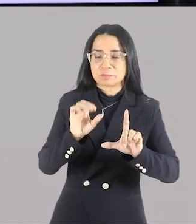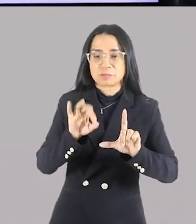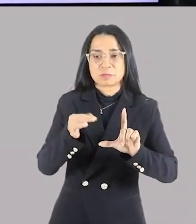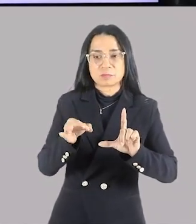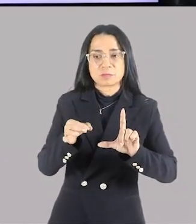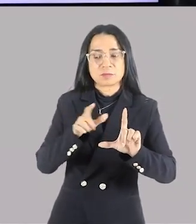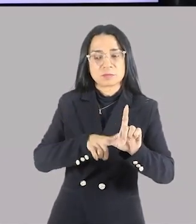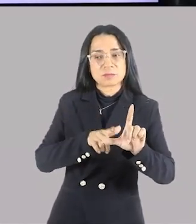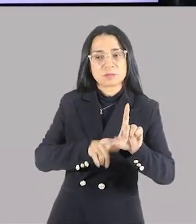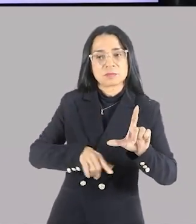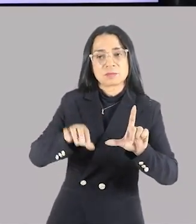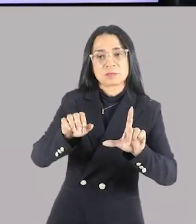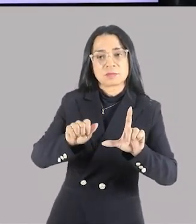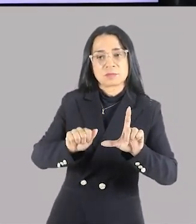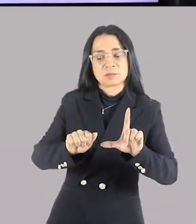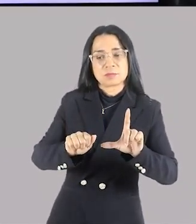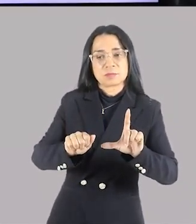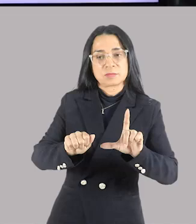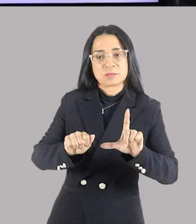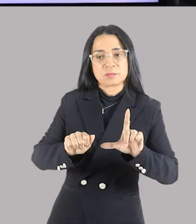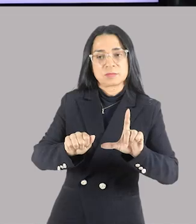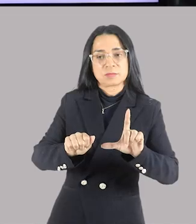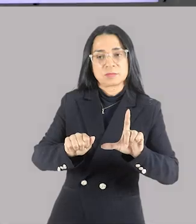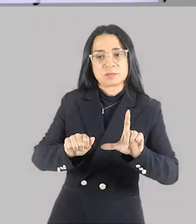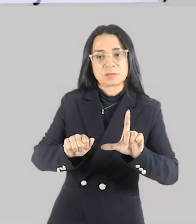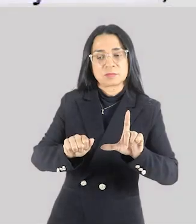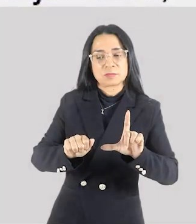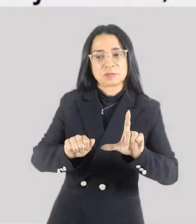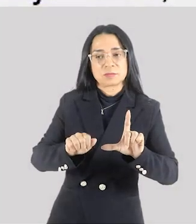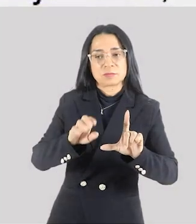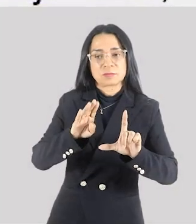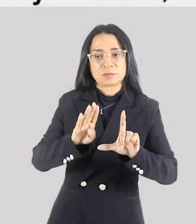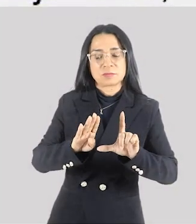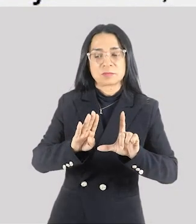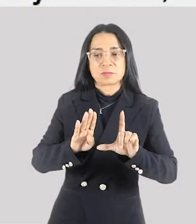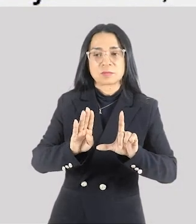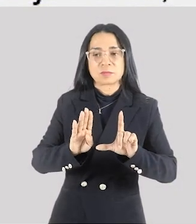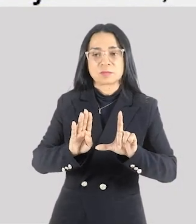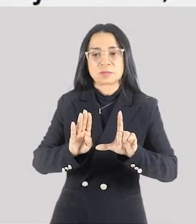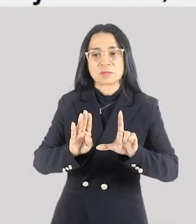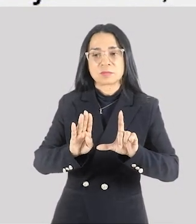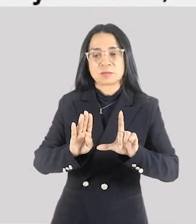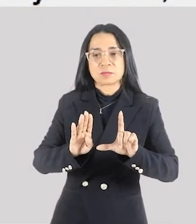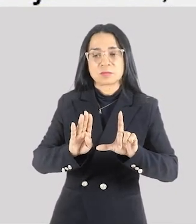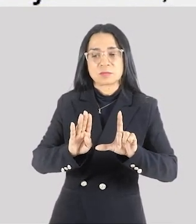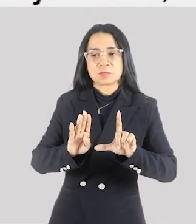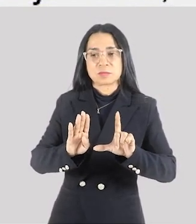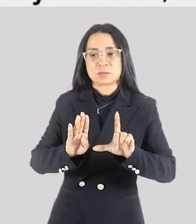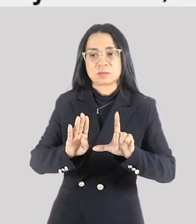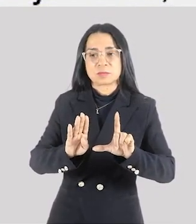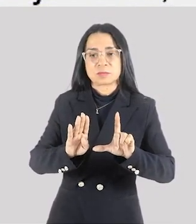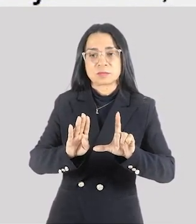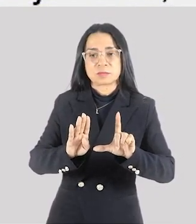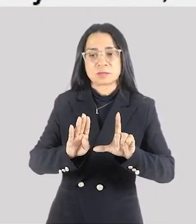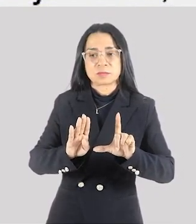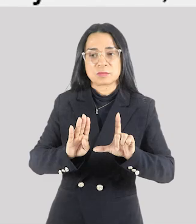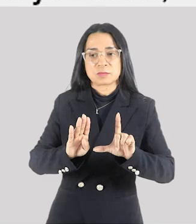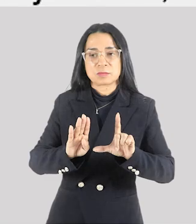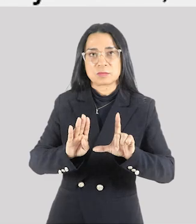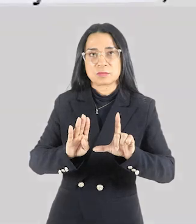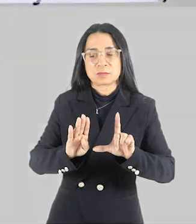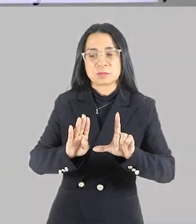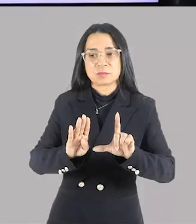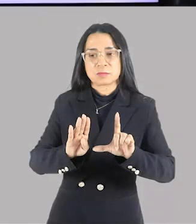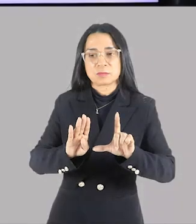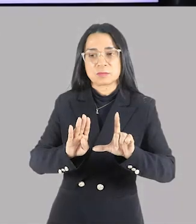Perfeito? A letra A é a correta, já estudamos essa ideia. A desconcentração se trata da transferência da atividade administrativa para